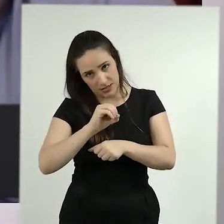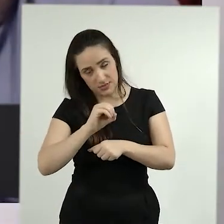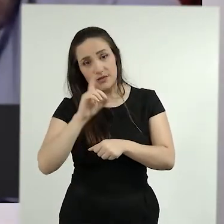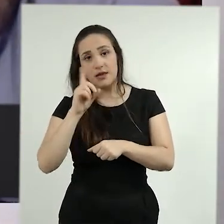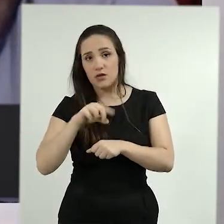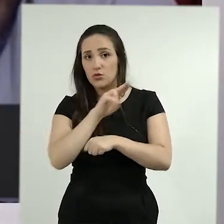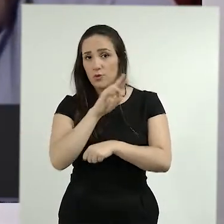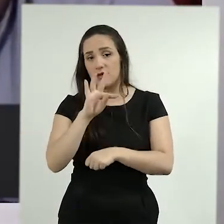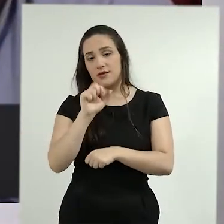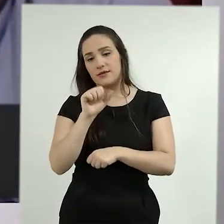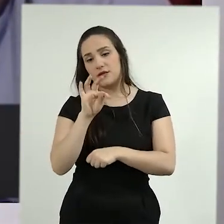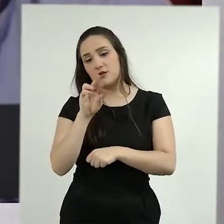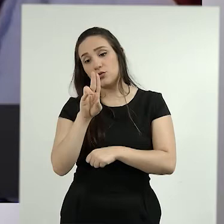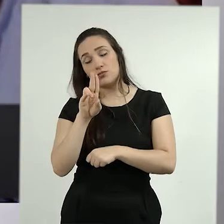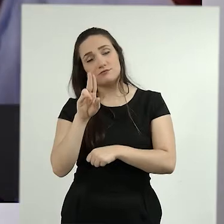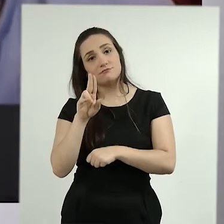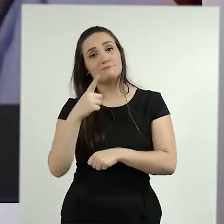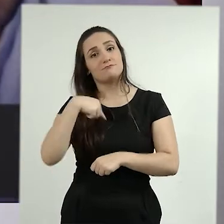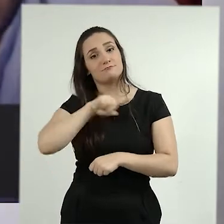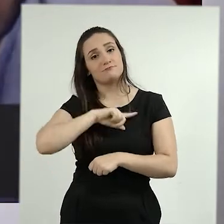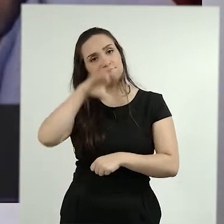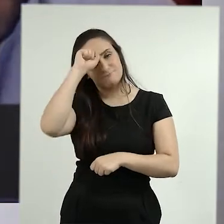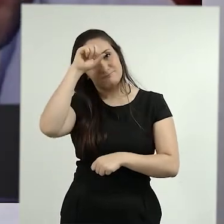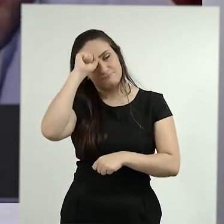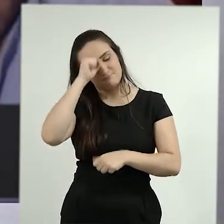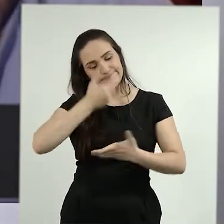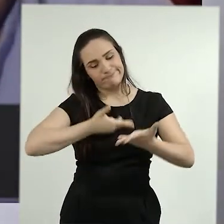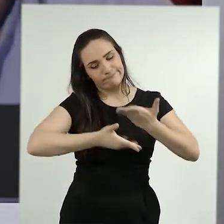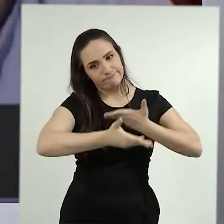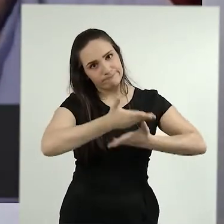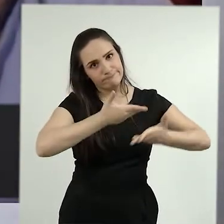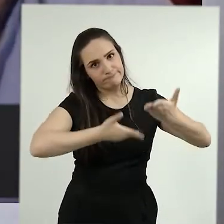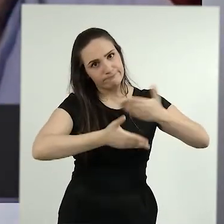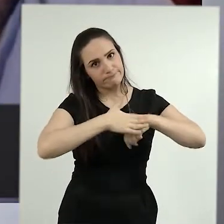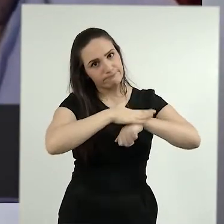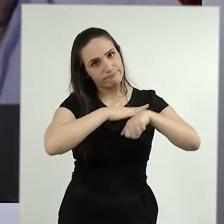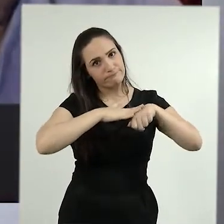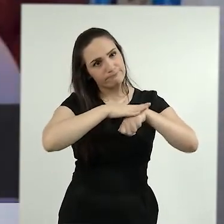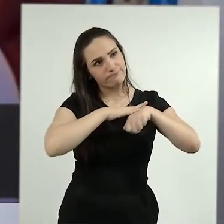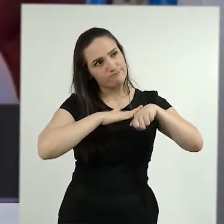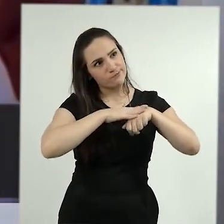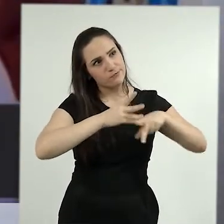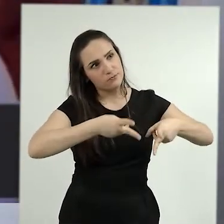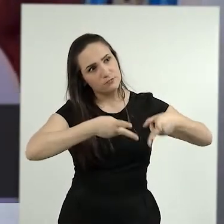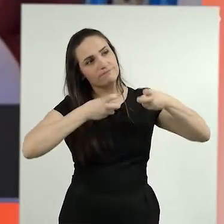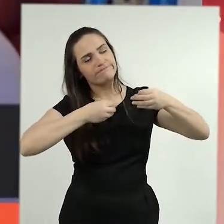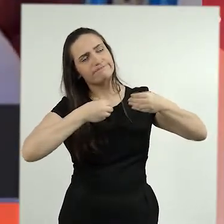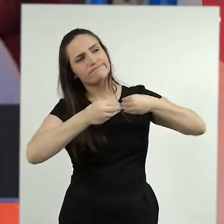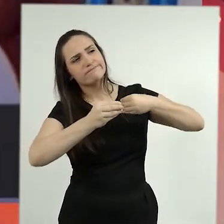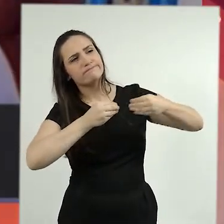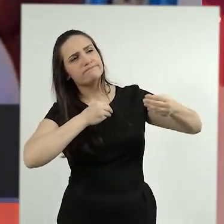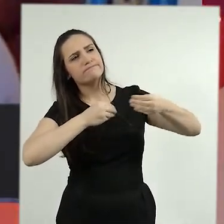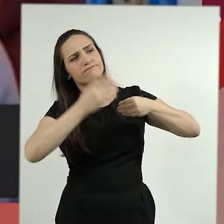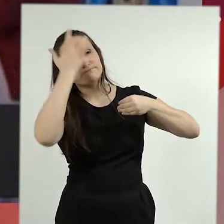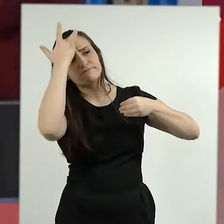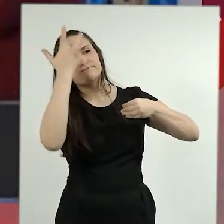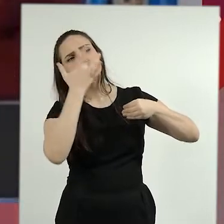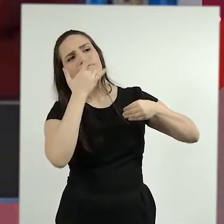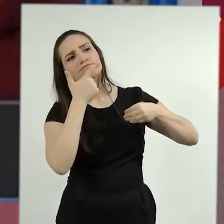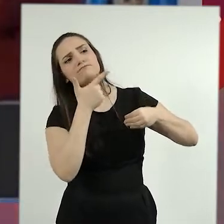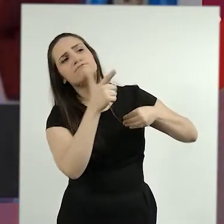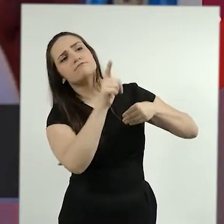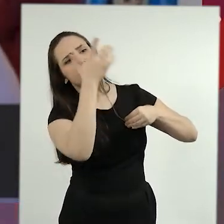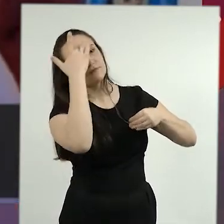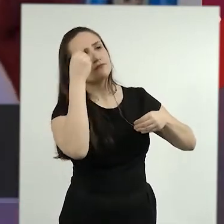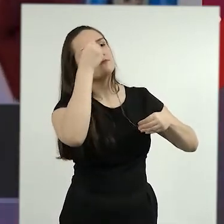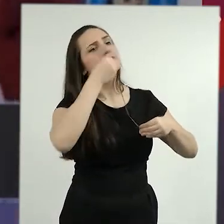com o projeto Tatu Canastra. E aí isso fez com que a gente aprendesse a ser flexível com